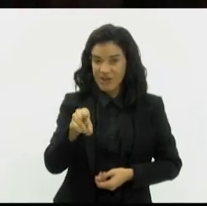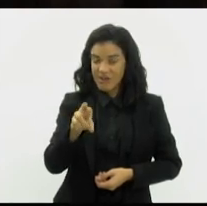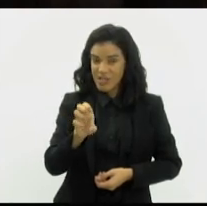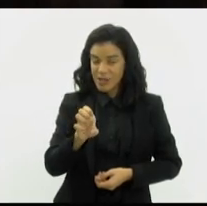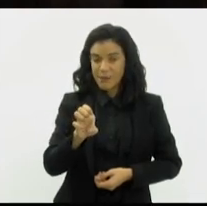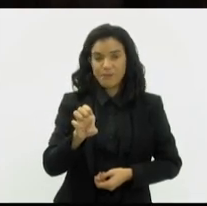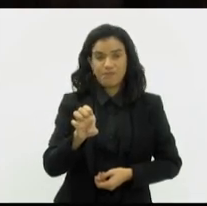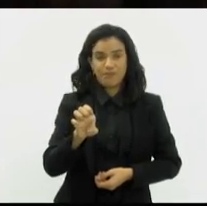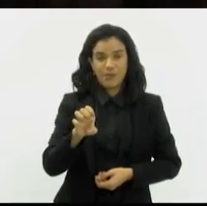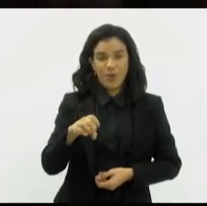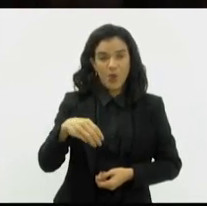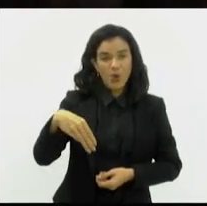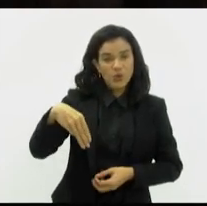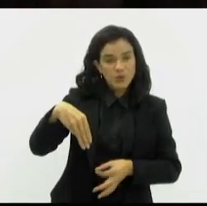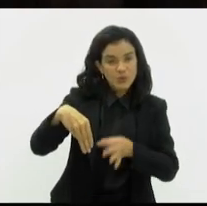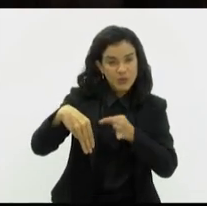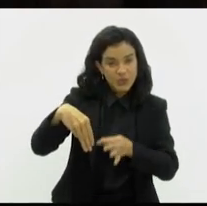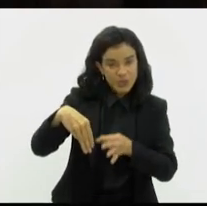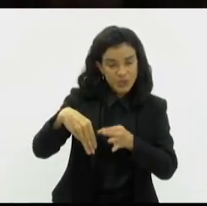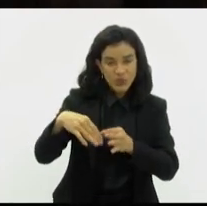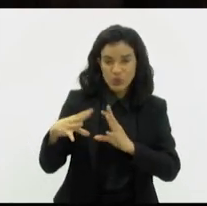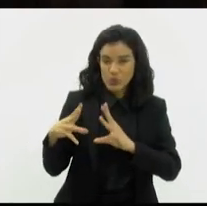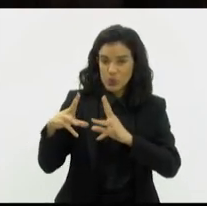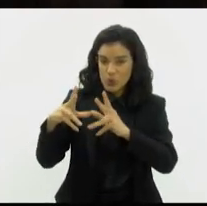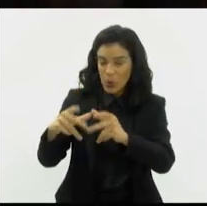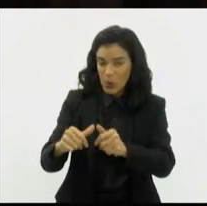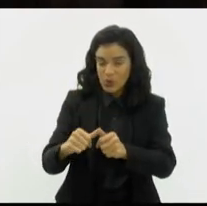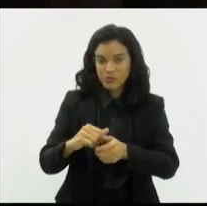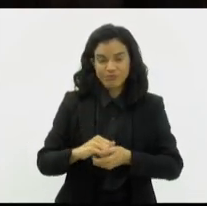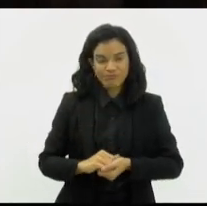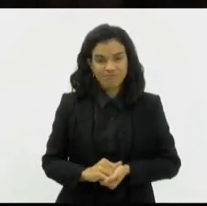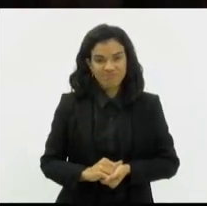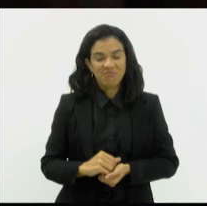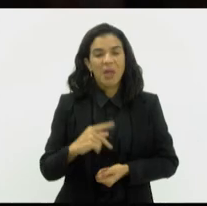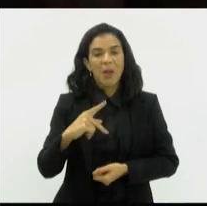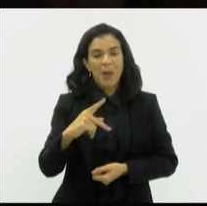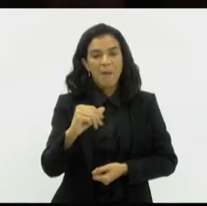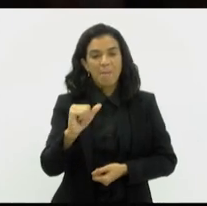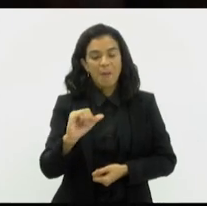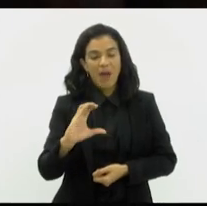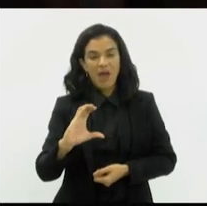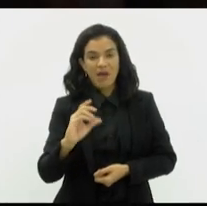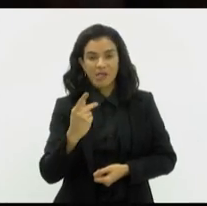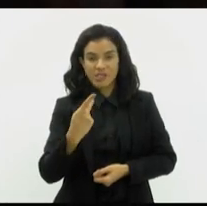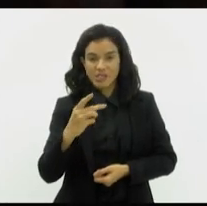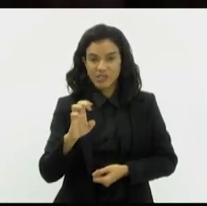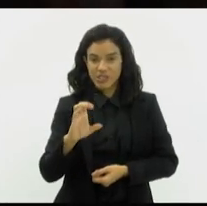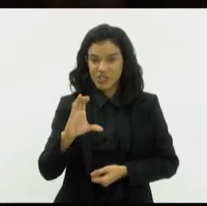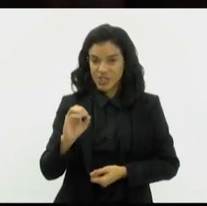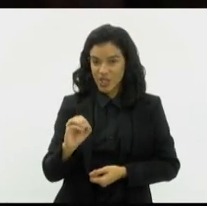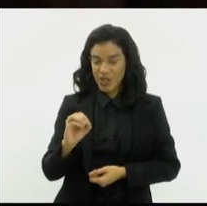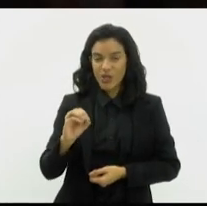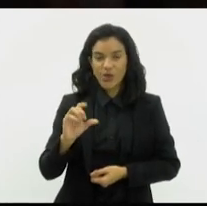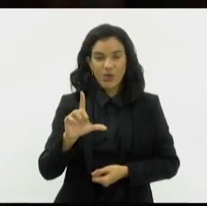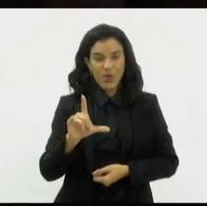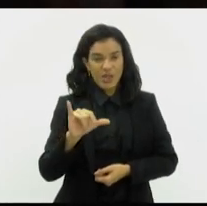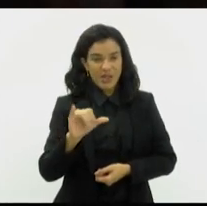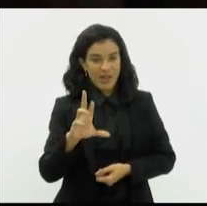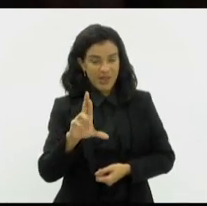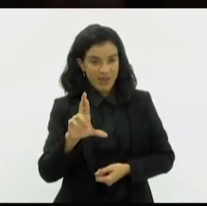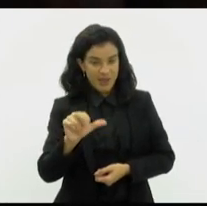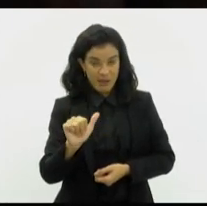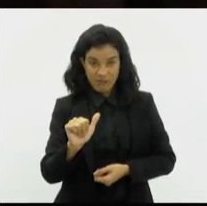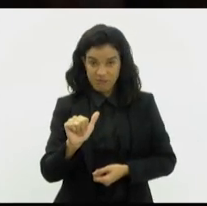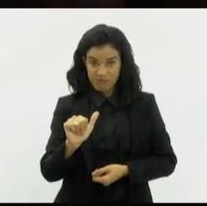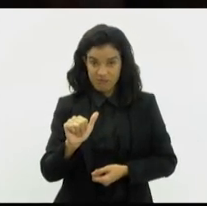do Lula, por que não o Pacheco e o Lira? E não adianta